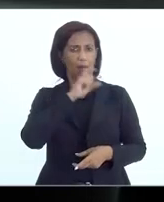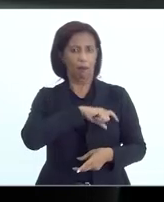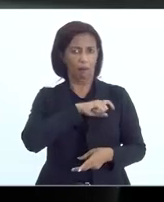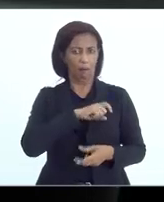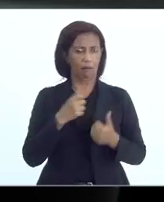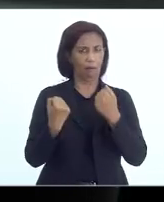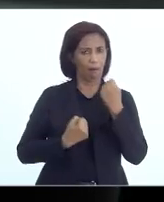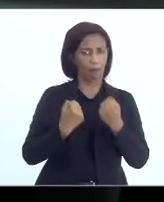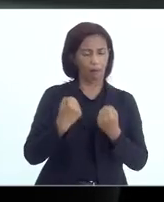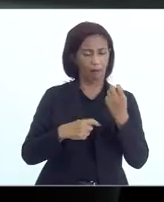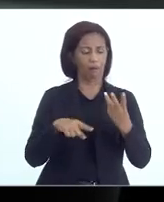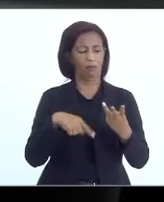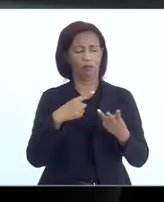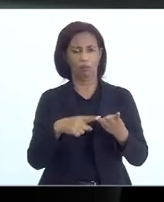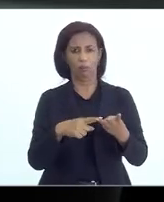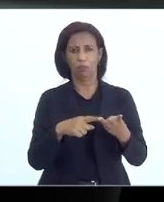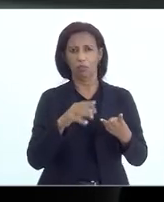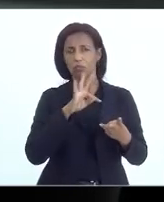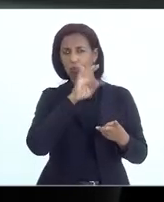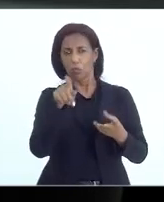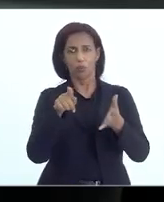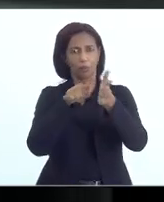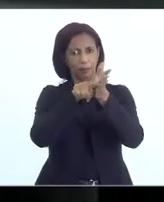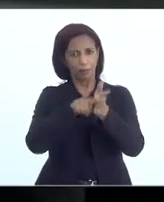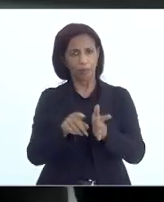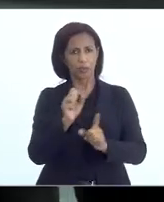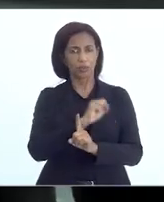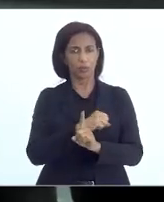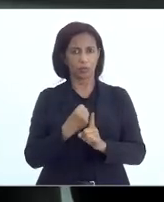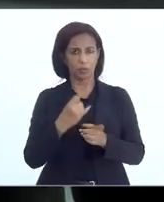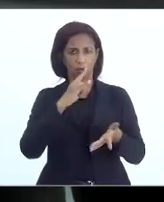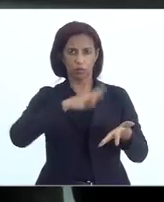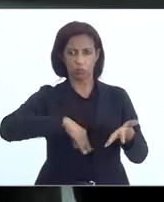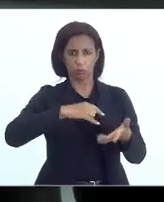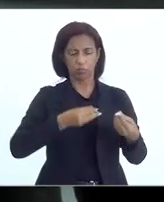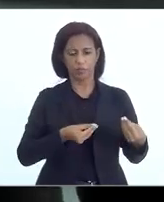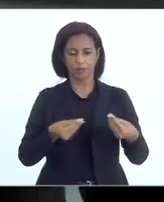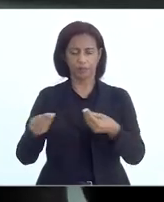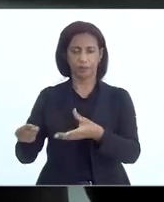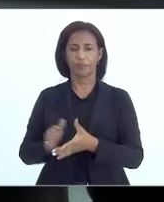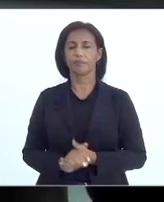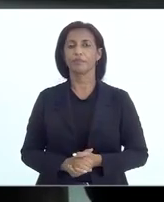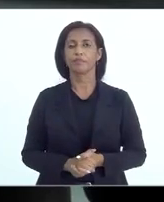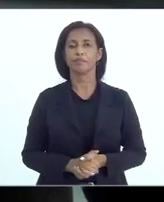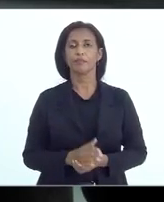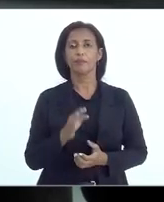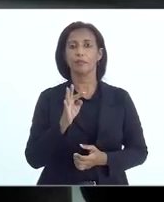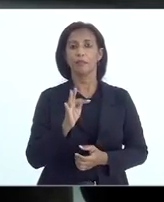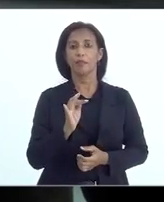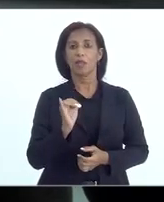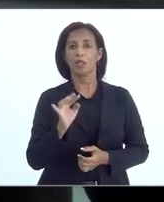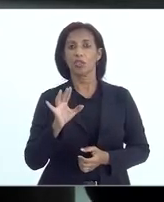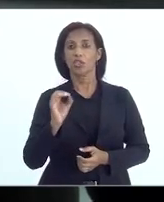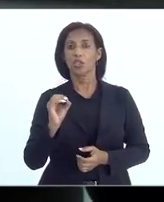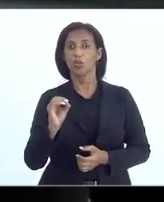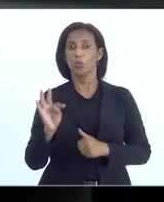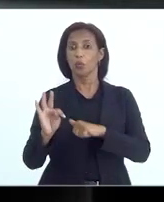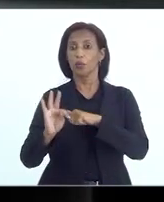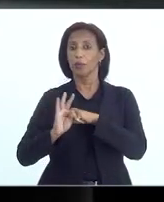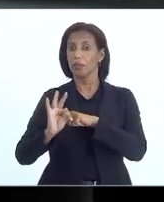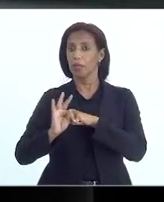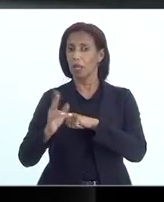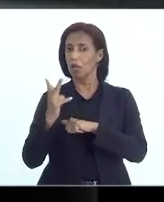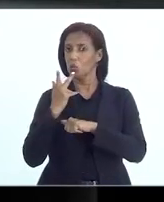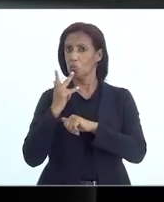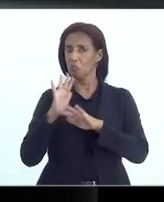nessa etapa de exame é pesquisa social e documental a título técnico não estou fazendo